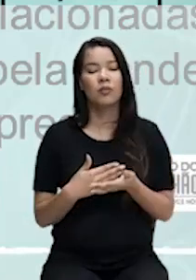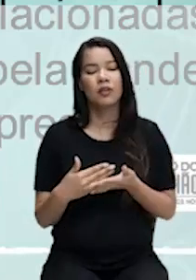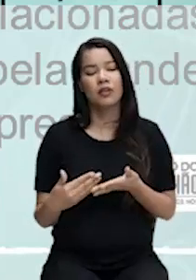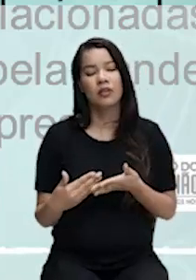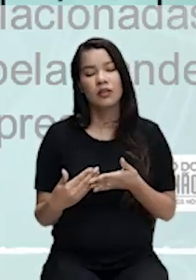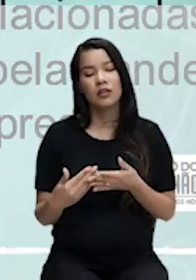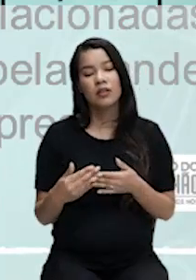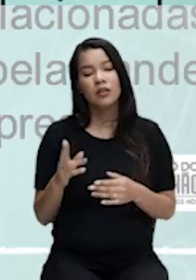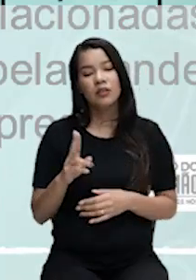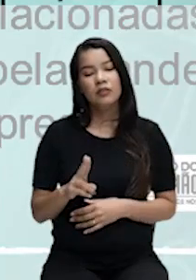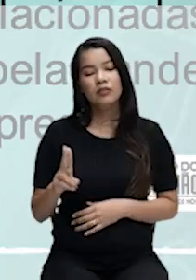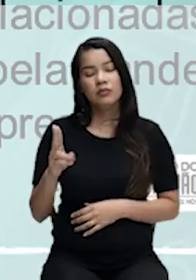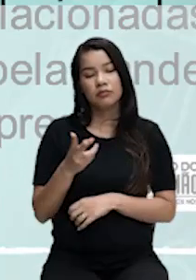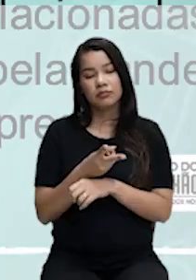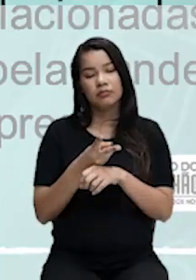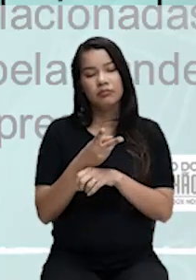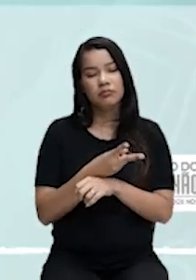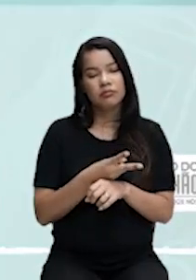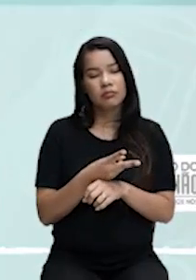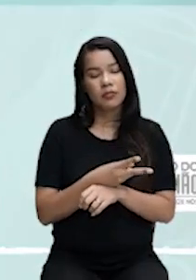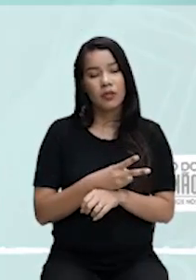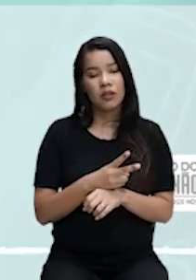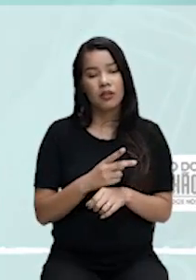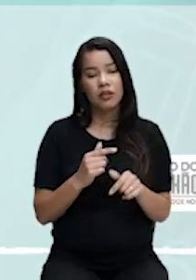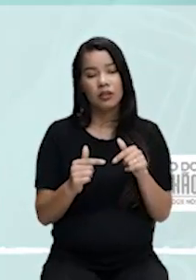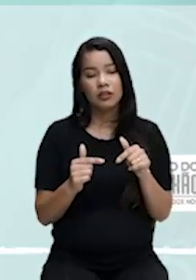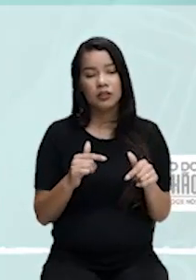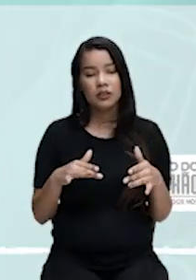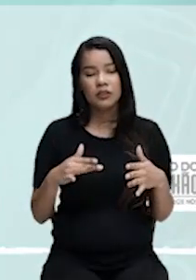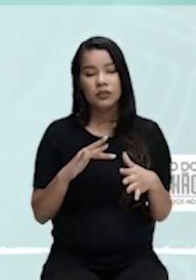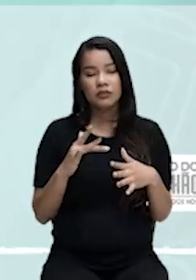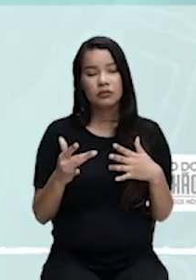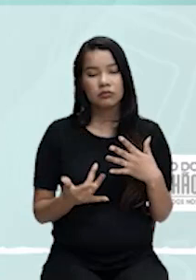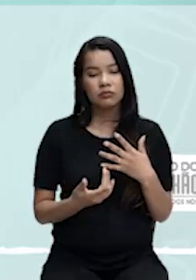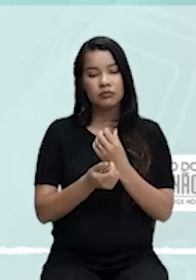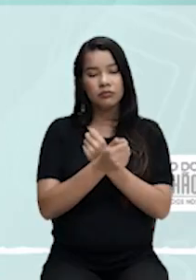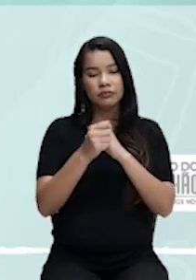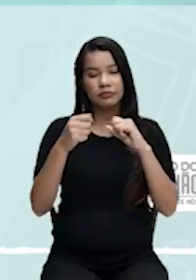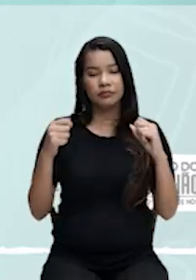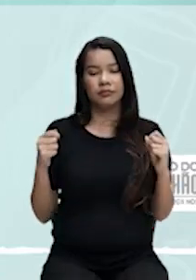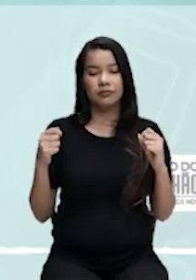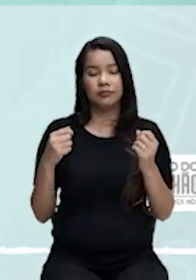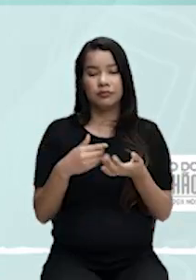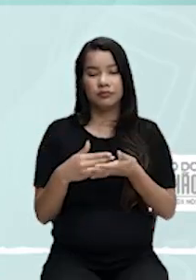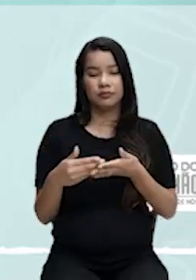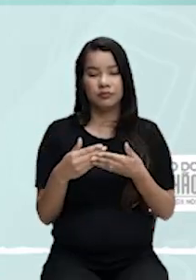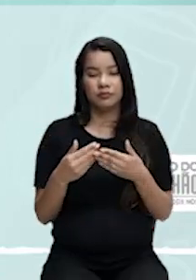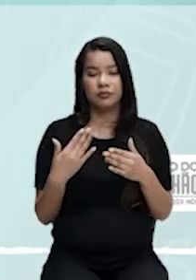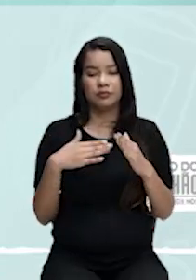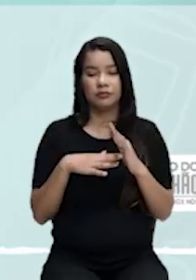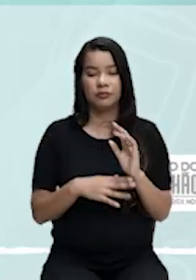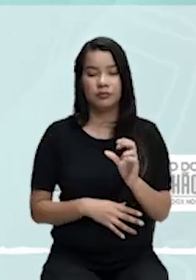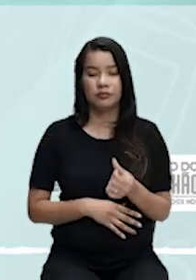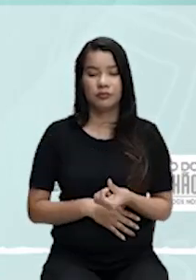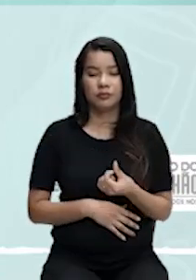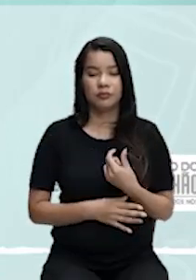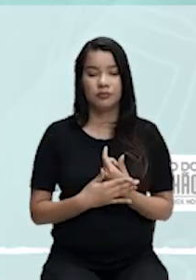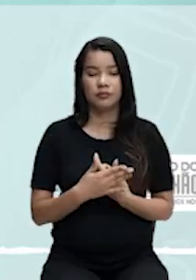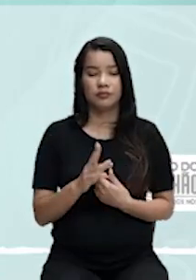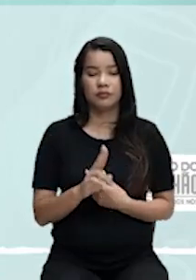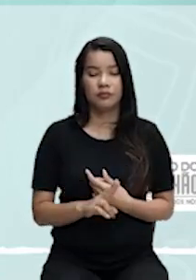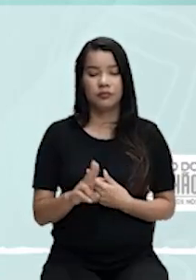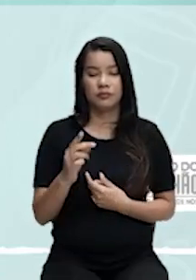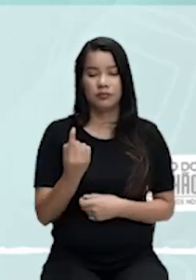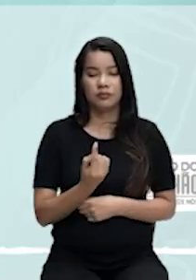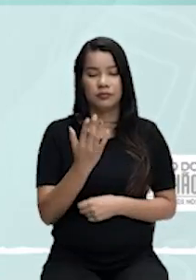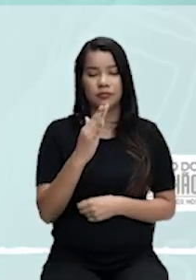procurar emprego. A rede social, dessa forma, cresceu e passou a ser a sexta mais utilizada no Brasil, com